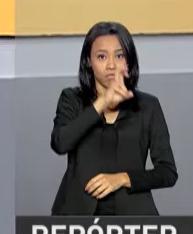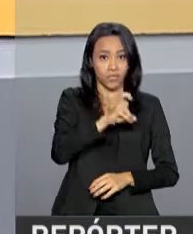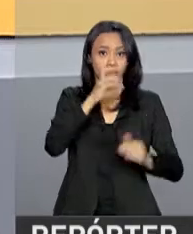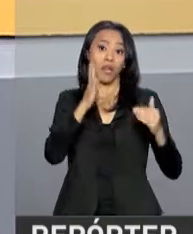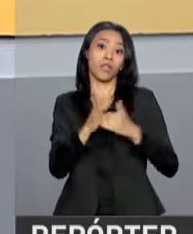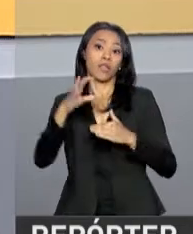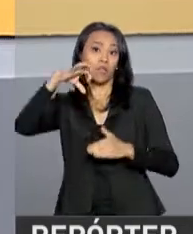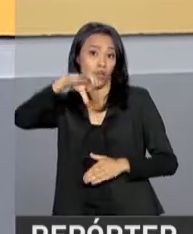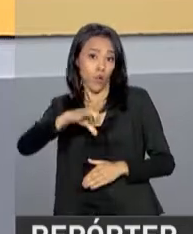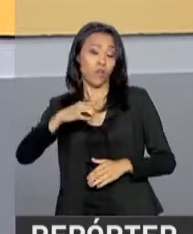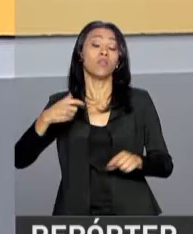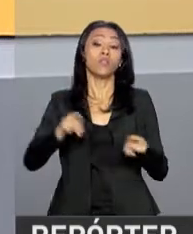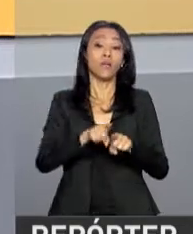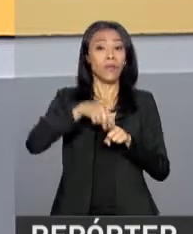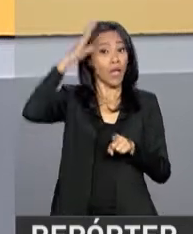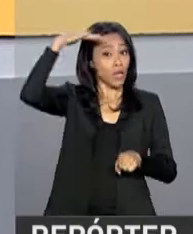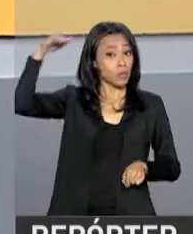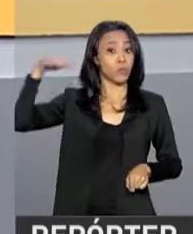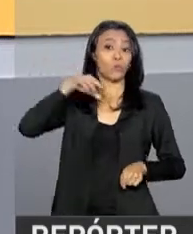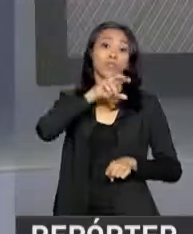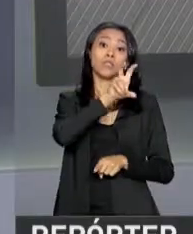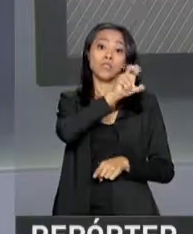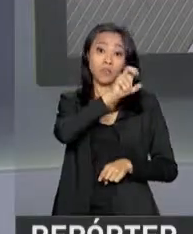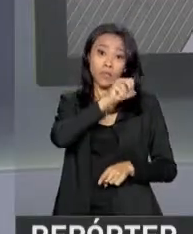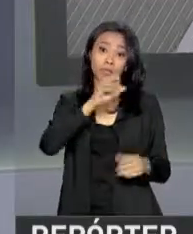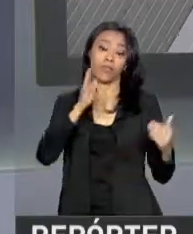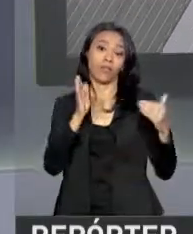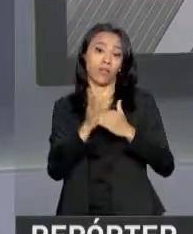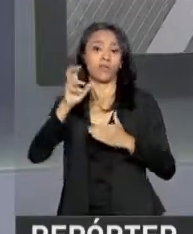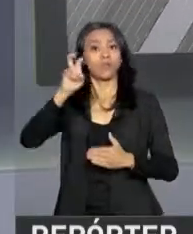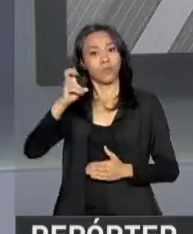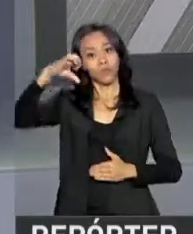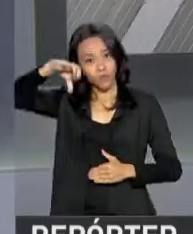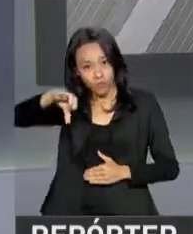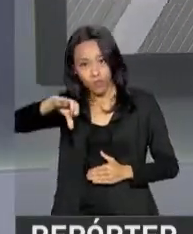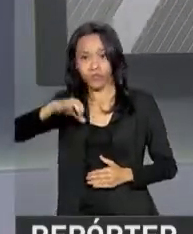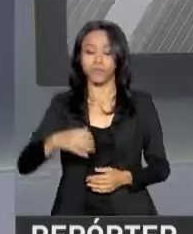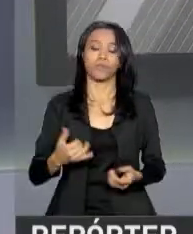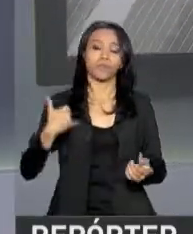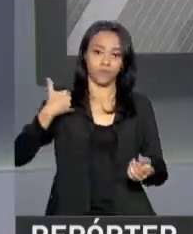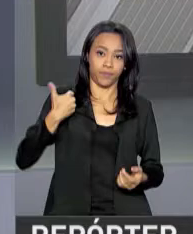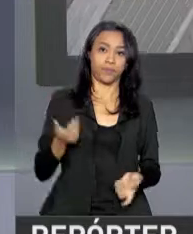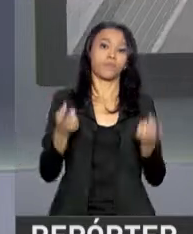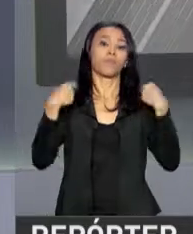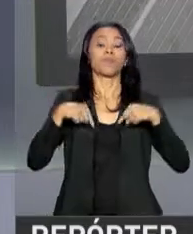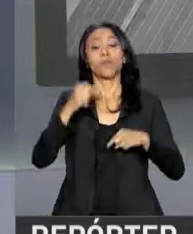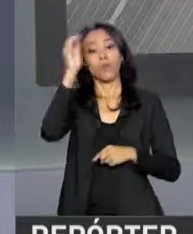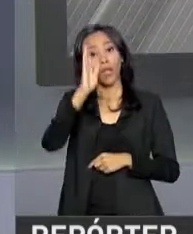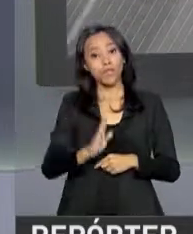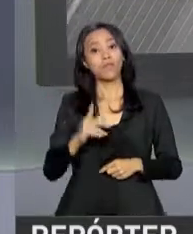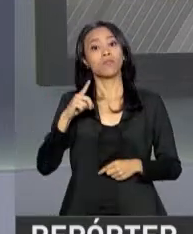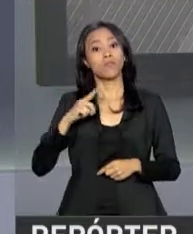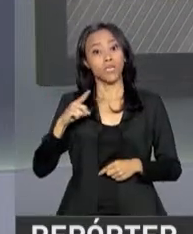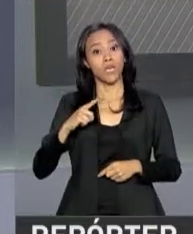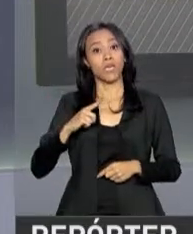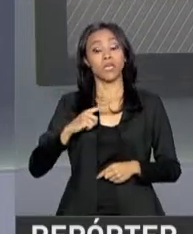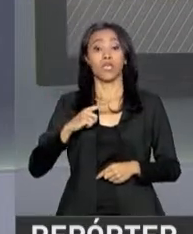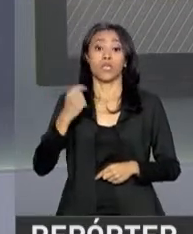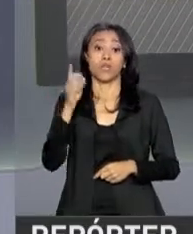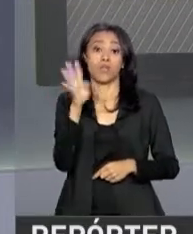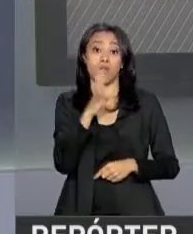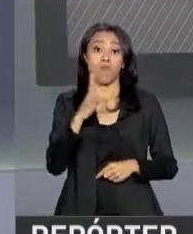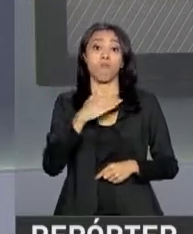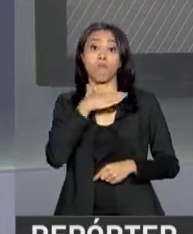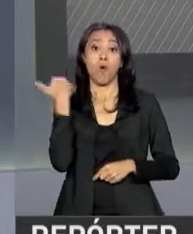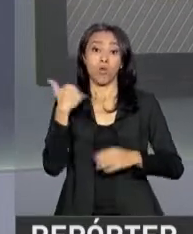adultos entre 50 e 59 anos. O Brasil já registra 44 mortes de menores de 5 anos